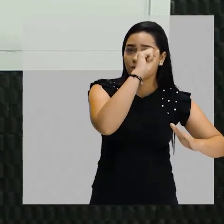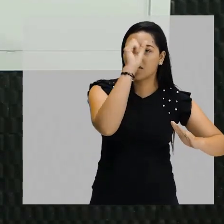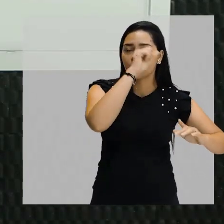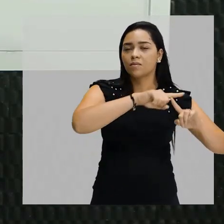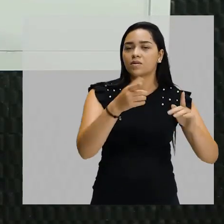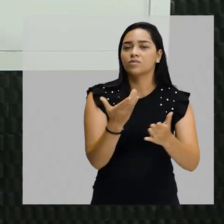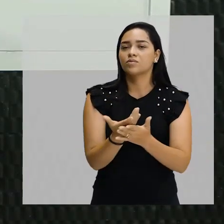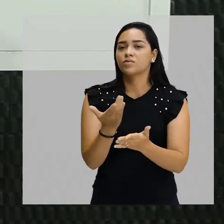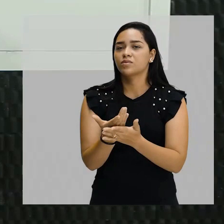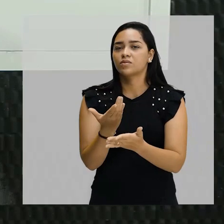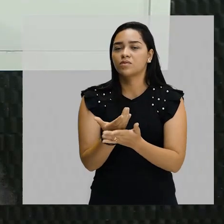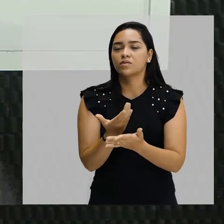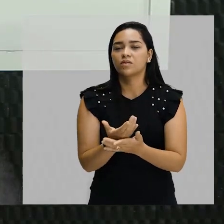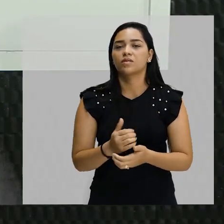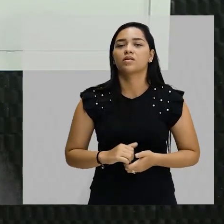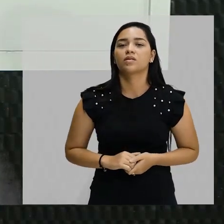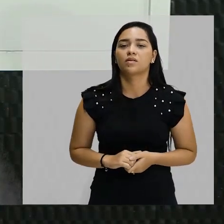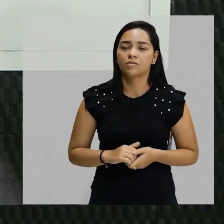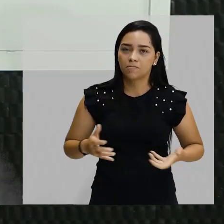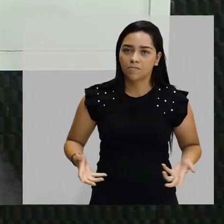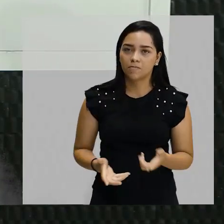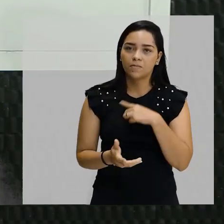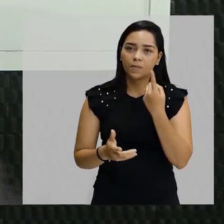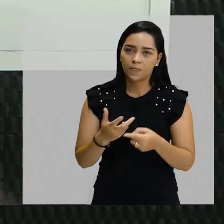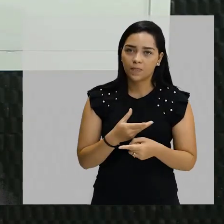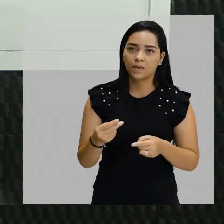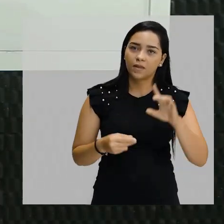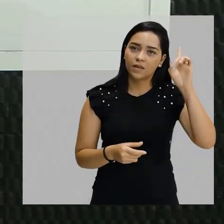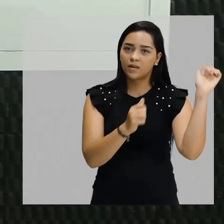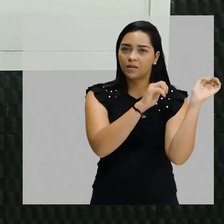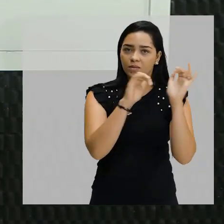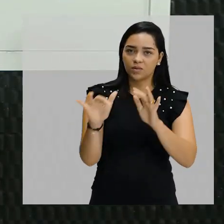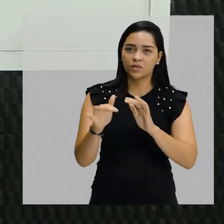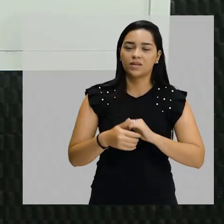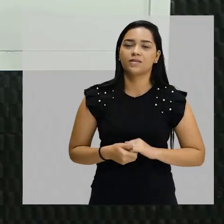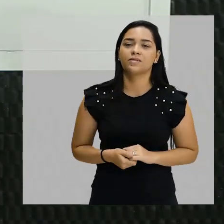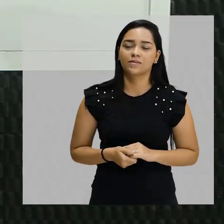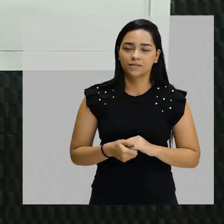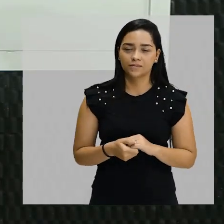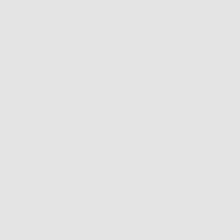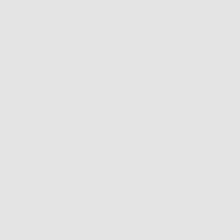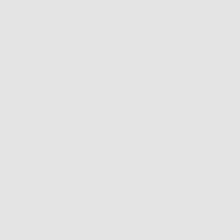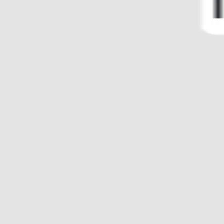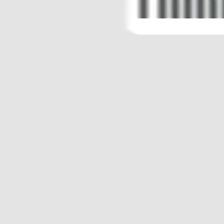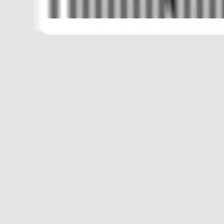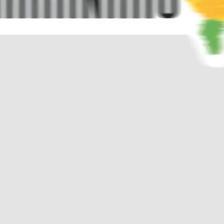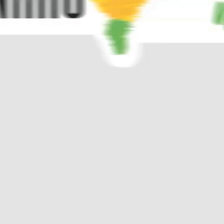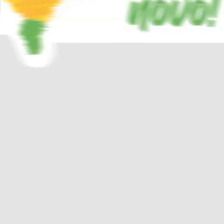fique estudando palavra sempre para levar a gente avançar que Deus nos foi sempre